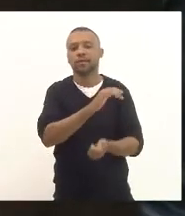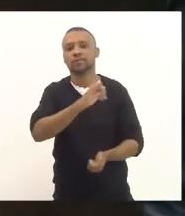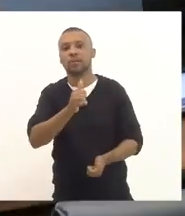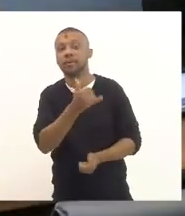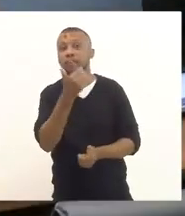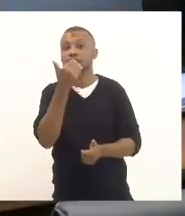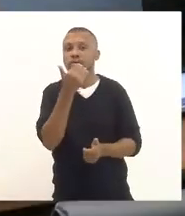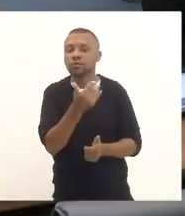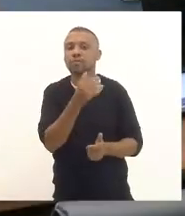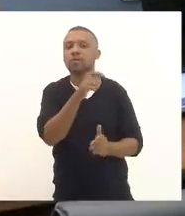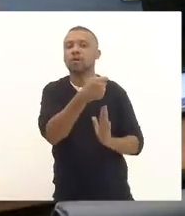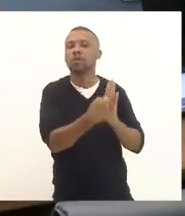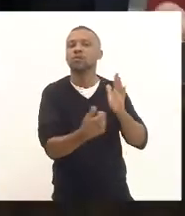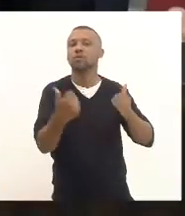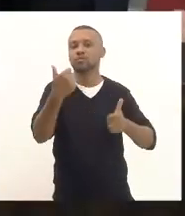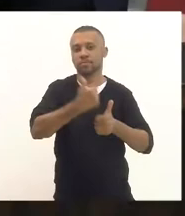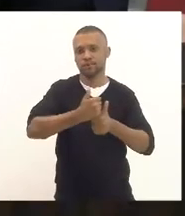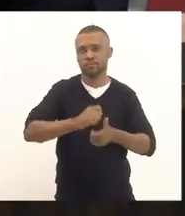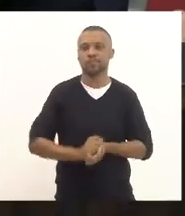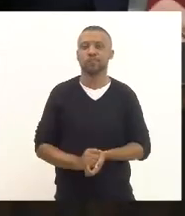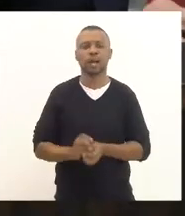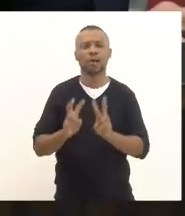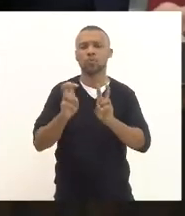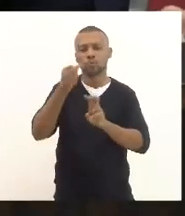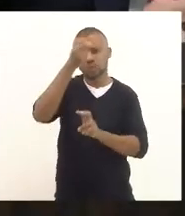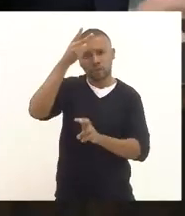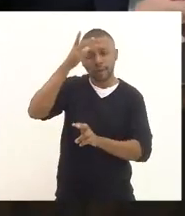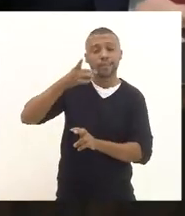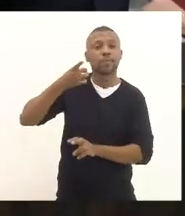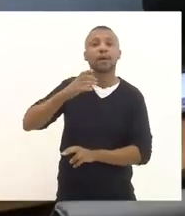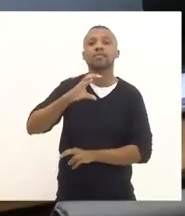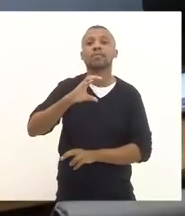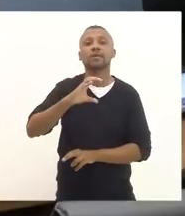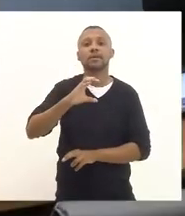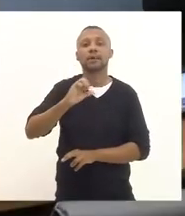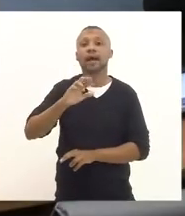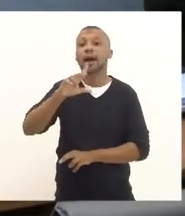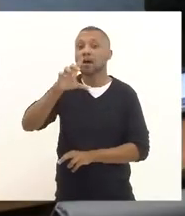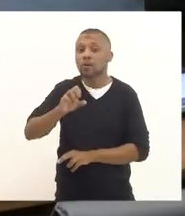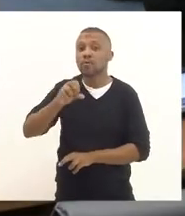substitutivo da comissão de assuntos municipais evitado Carlos de Macedo